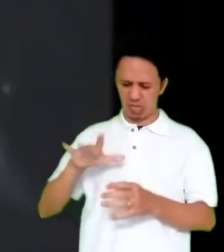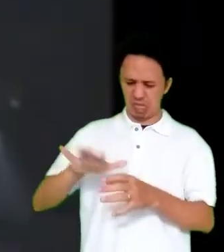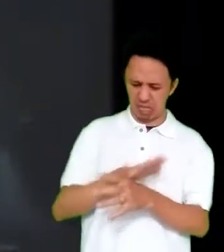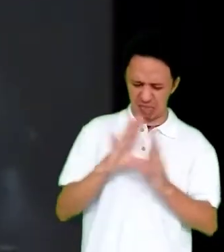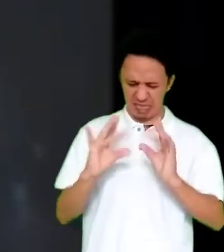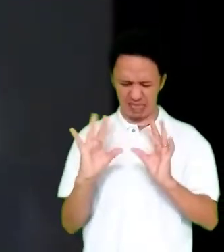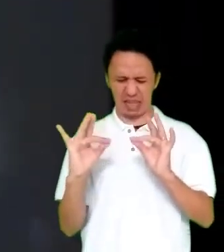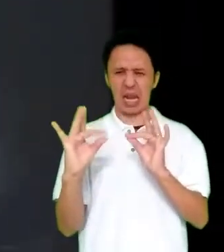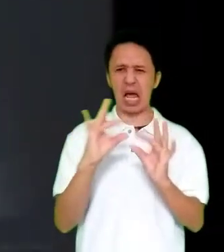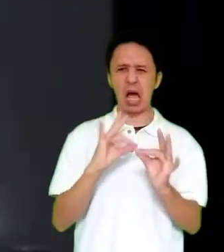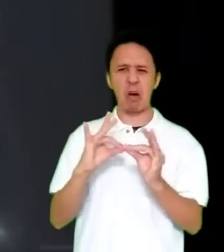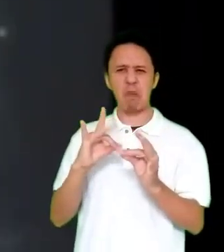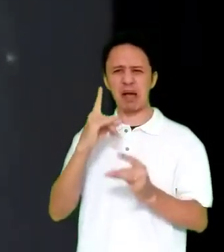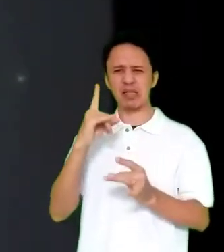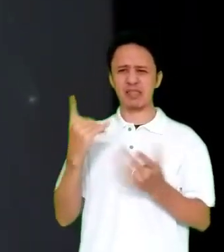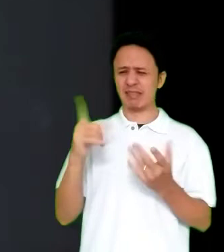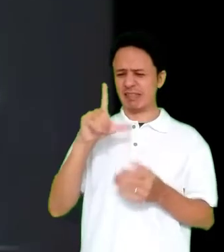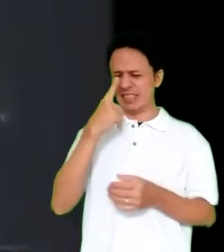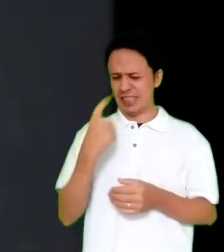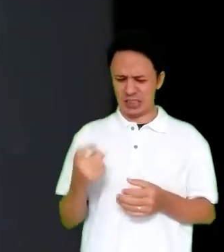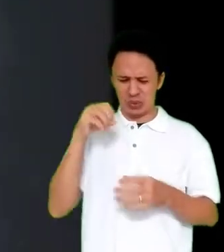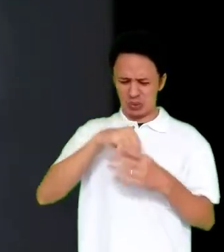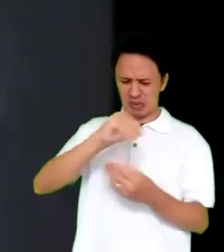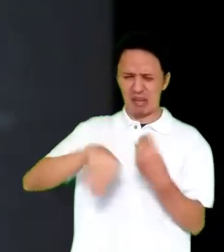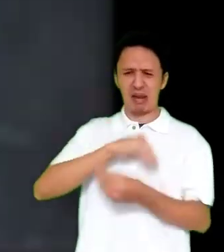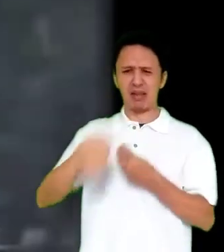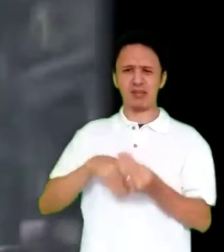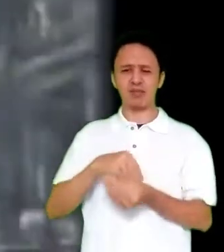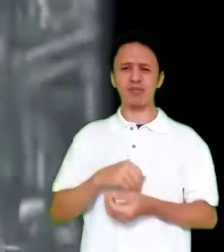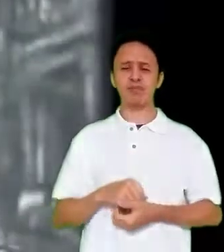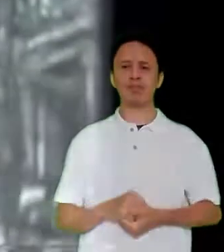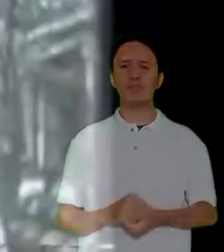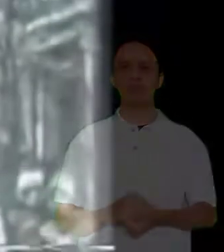cujas margens eram cobertas com uma mistura de lama e lixo.